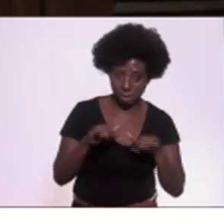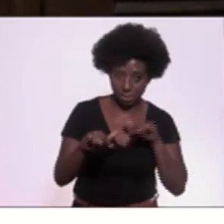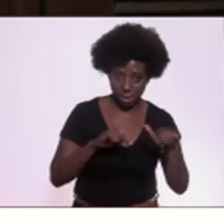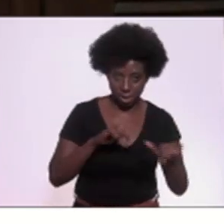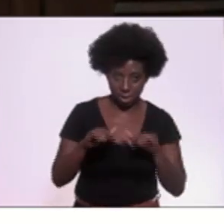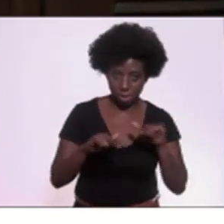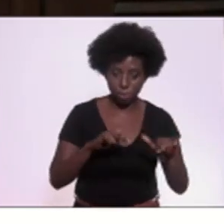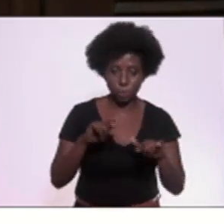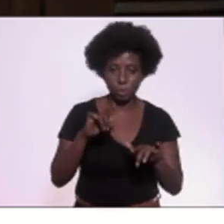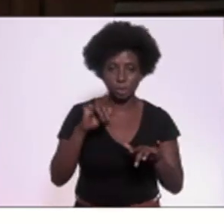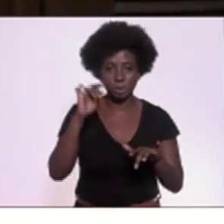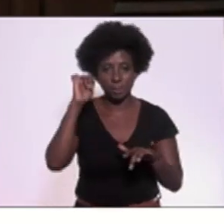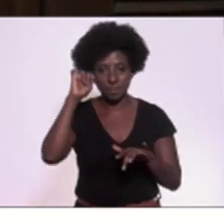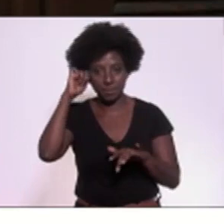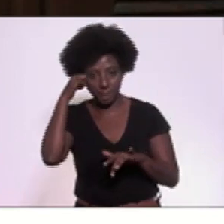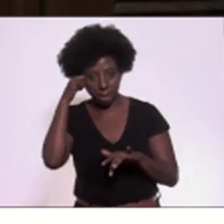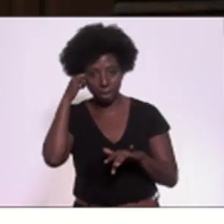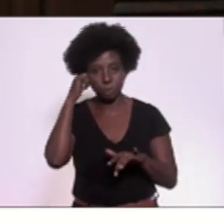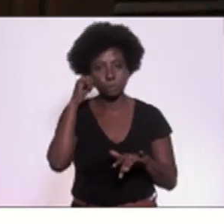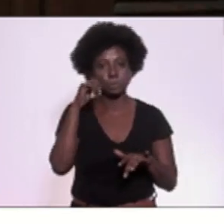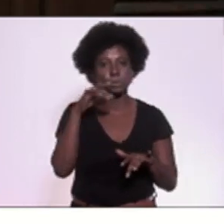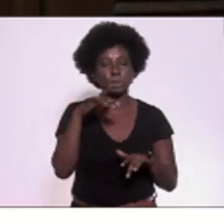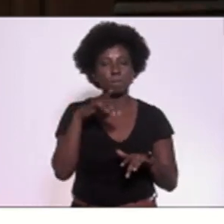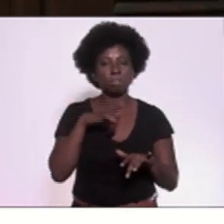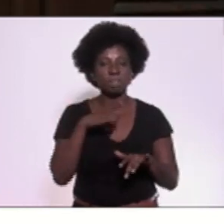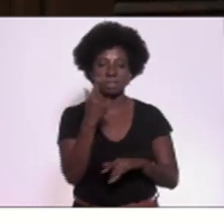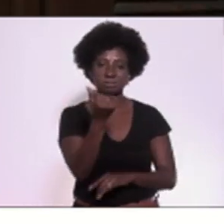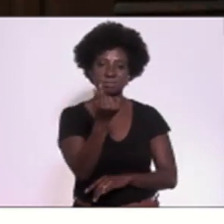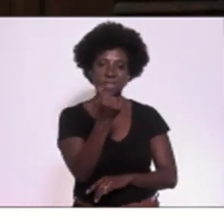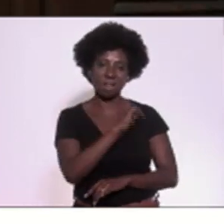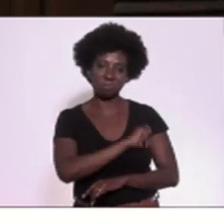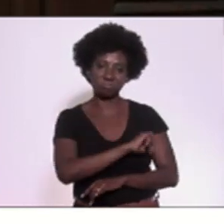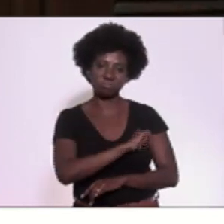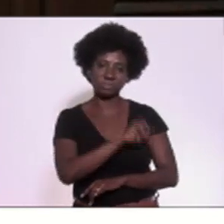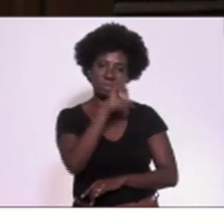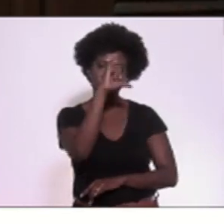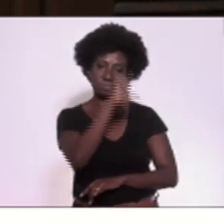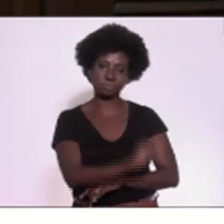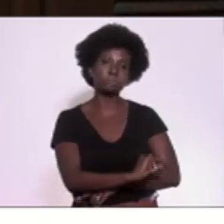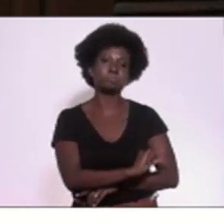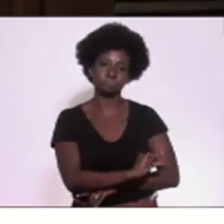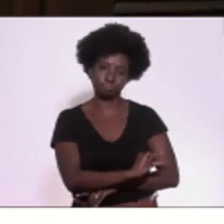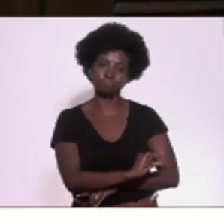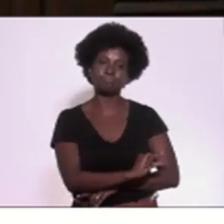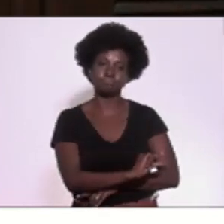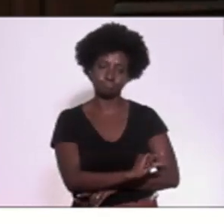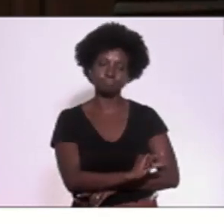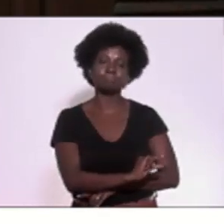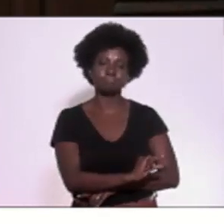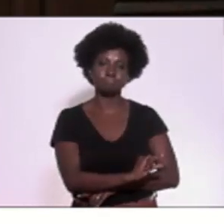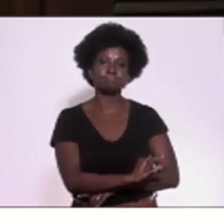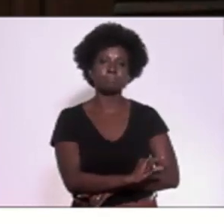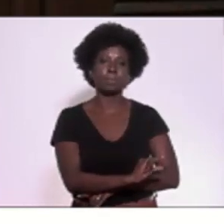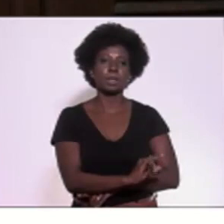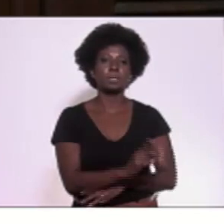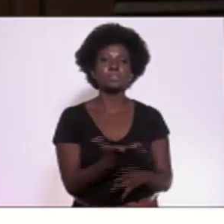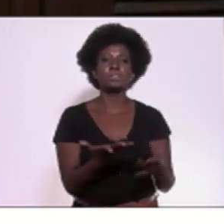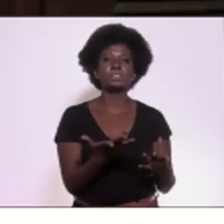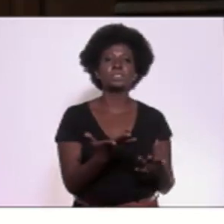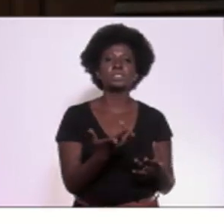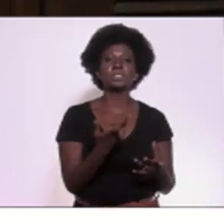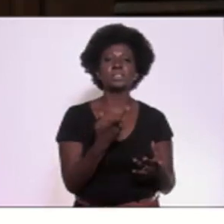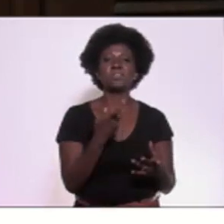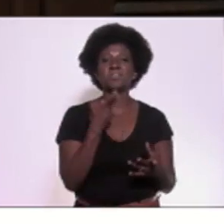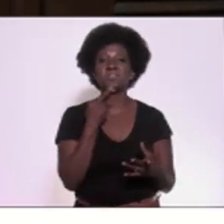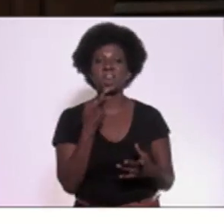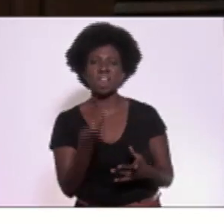negras são os que recebem os mais baixos salários, deputado Eliomar Coelho. Veja, disse que falar